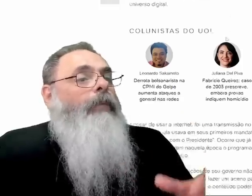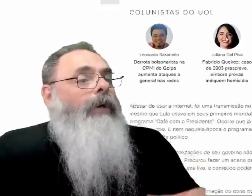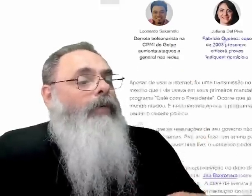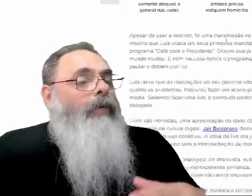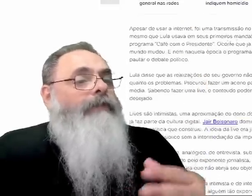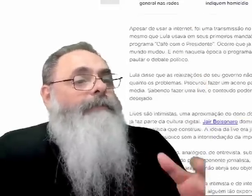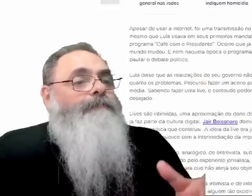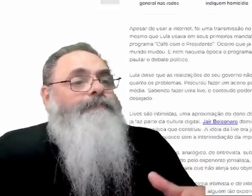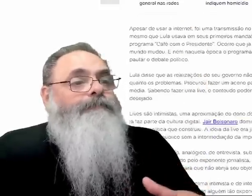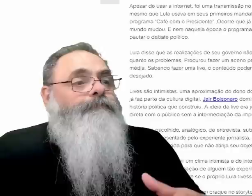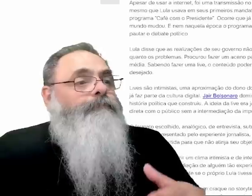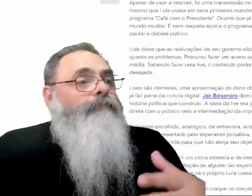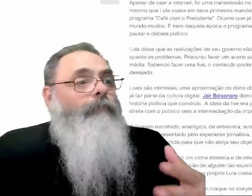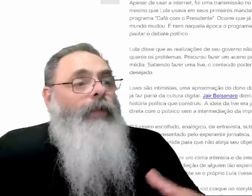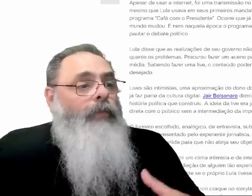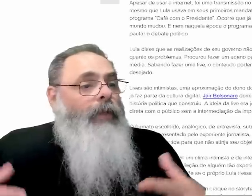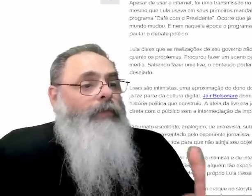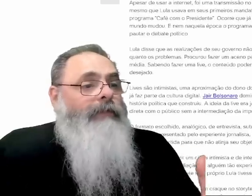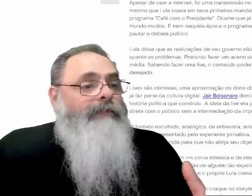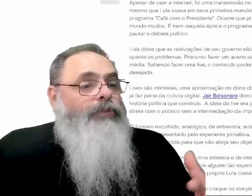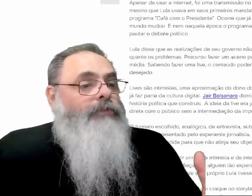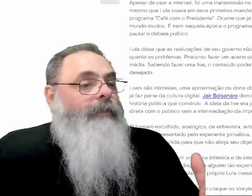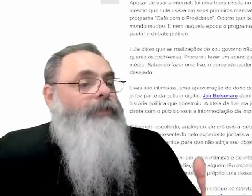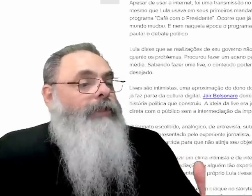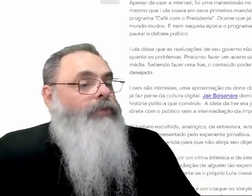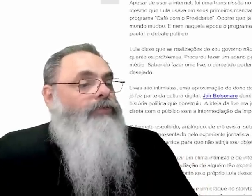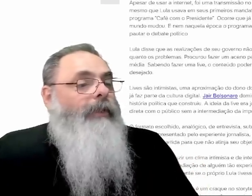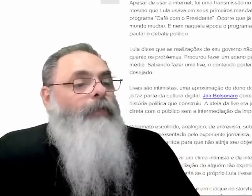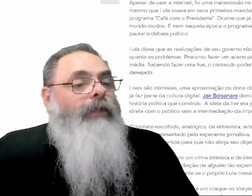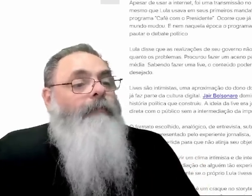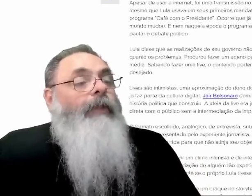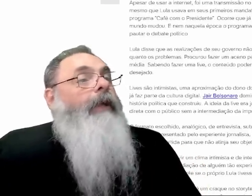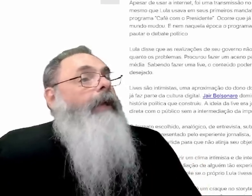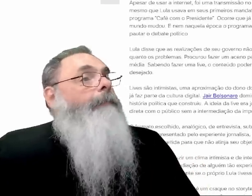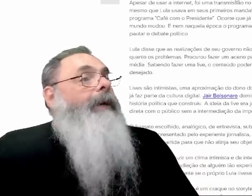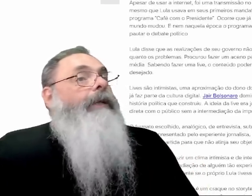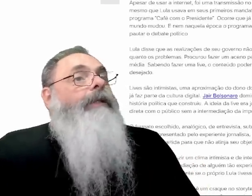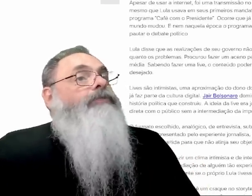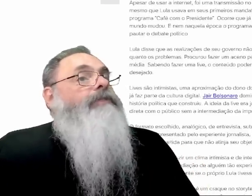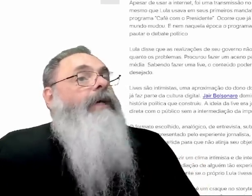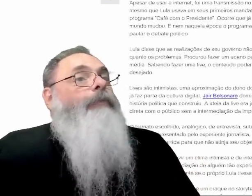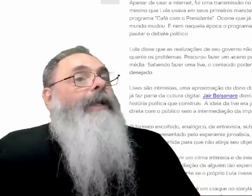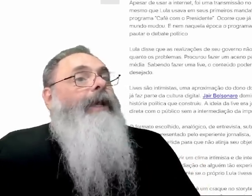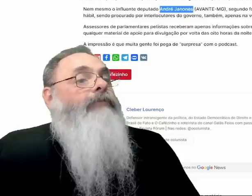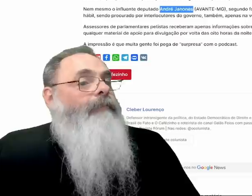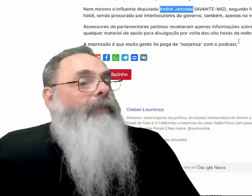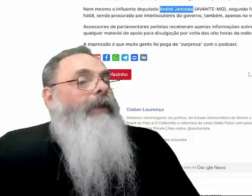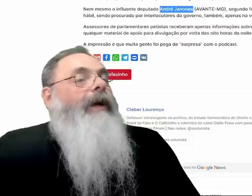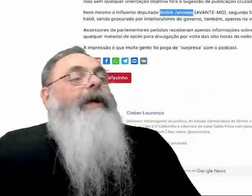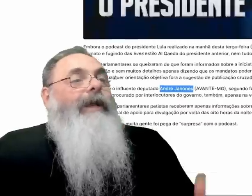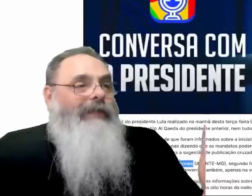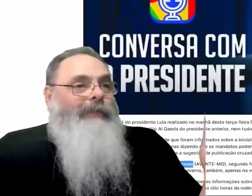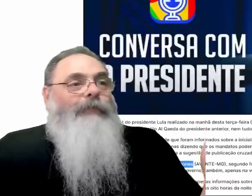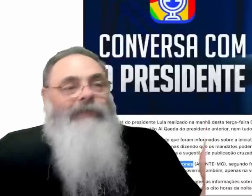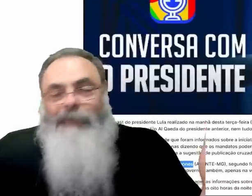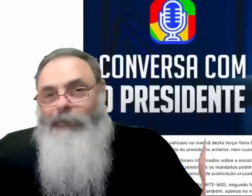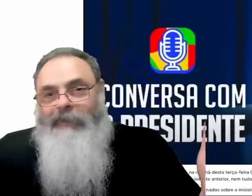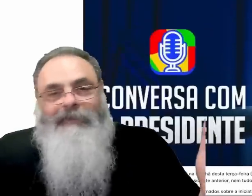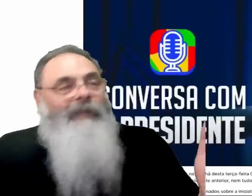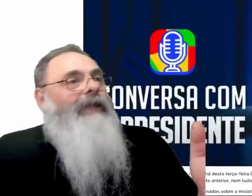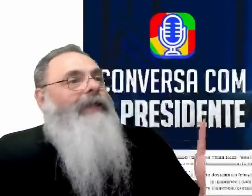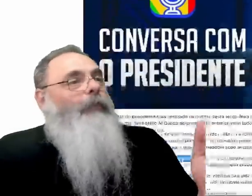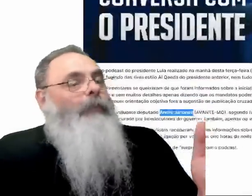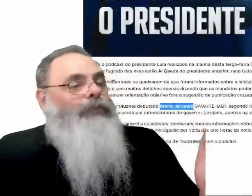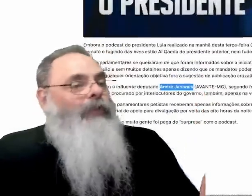pouca coisa o que acontece é justamente isso né porque repara eles fizeram uma live isso é uma coisa